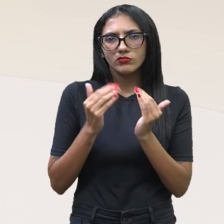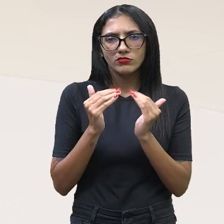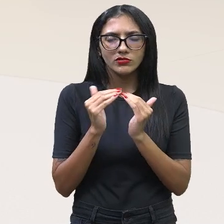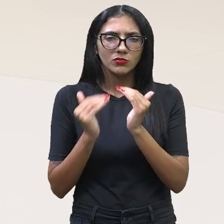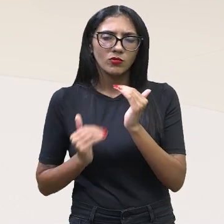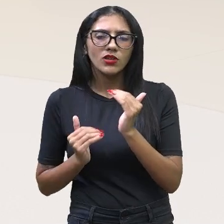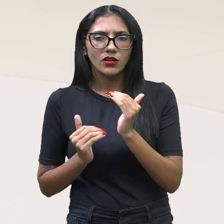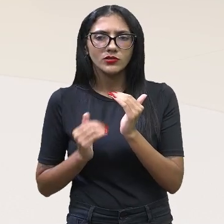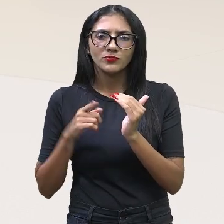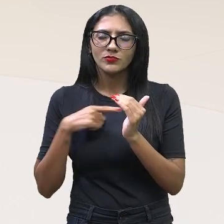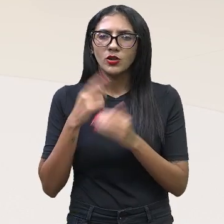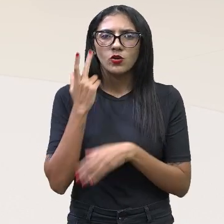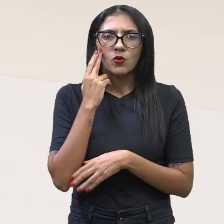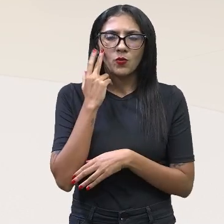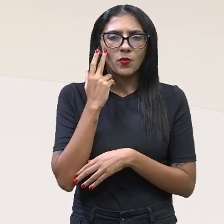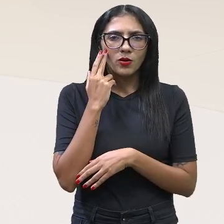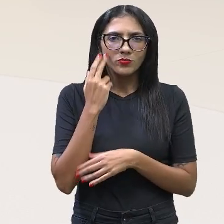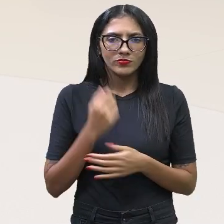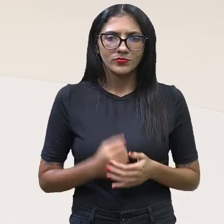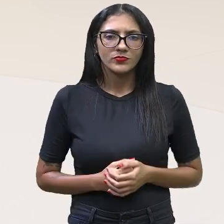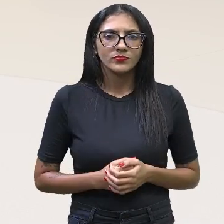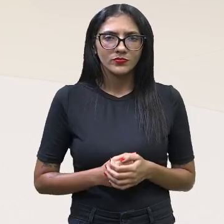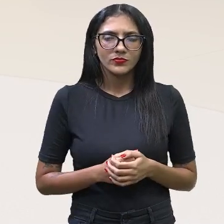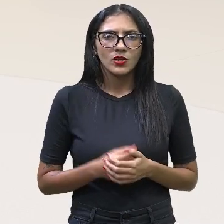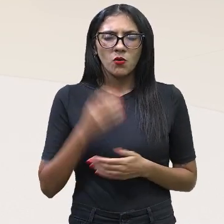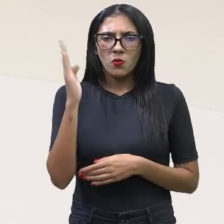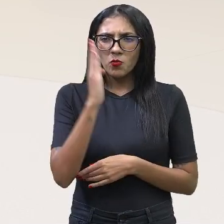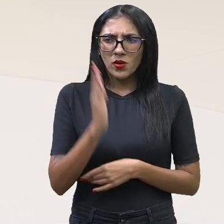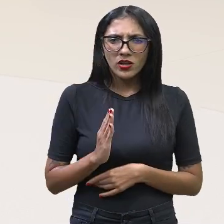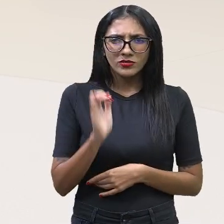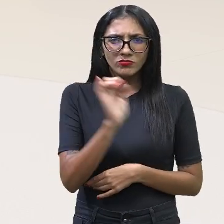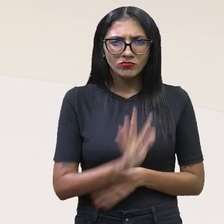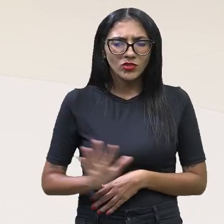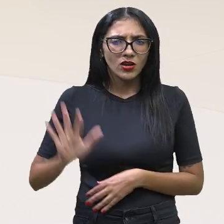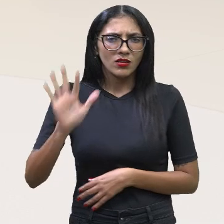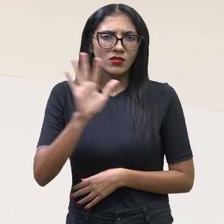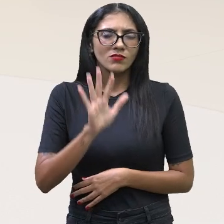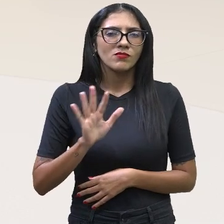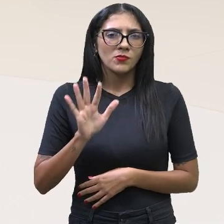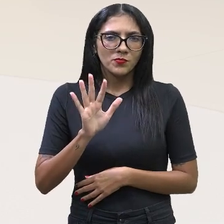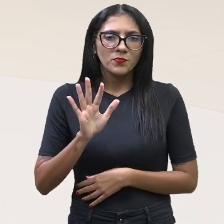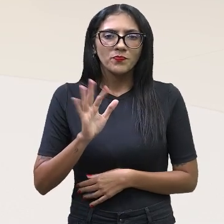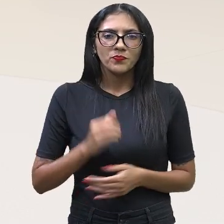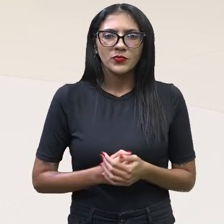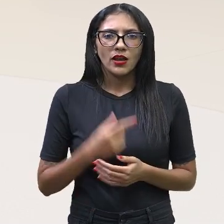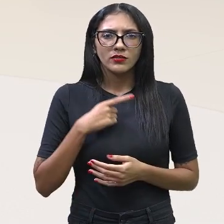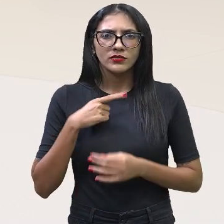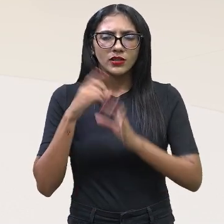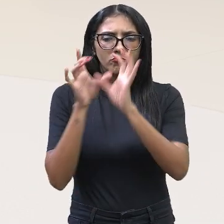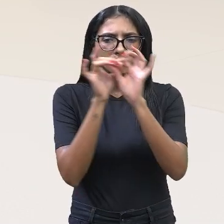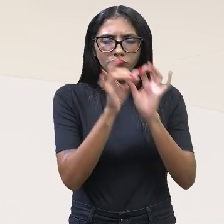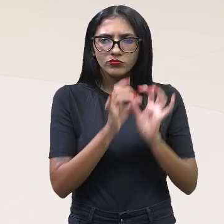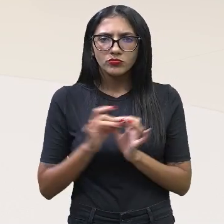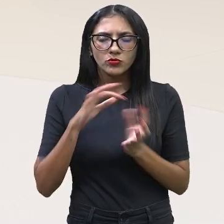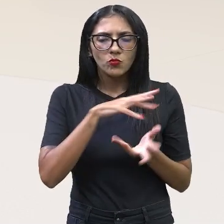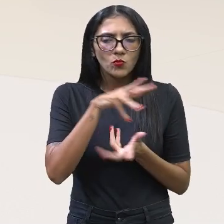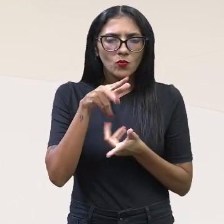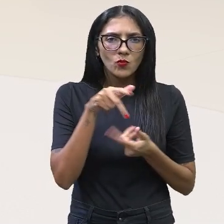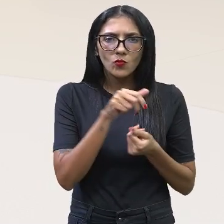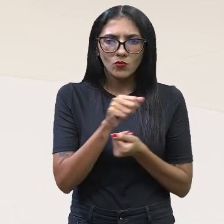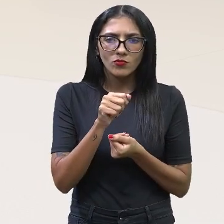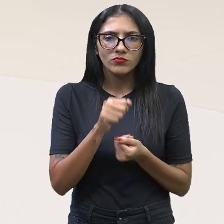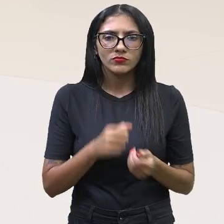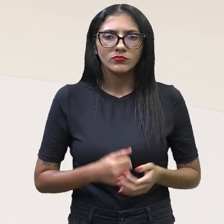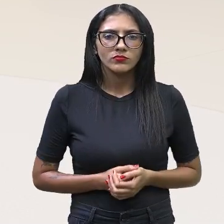isso é normal. Ninguém vive só. O Brasil não está aqui como uma ilha somente, né? Temos interligação com o mundo. E pensamentos